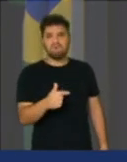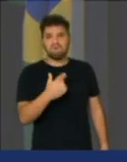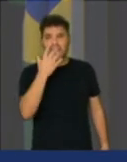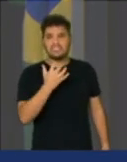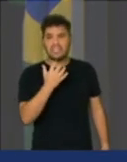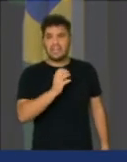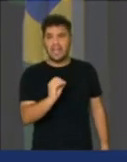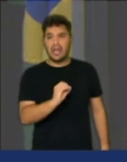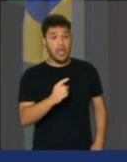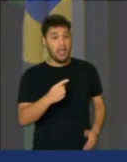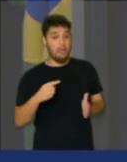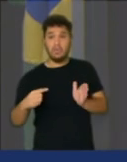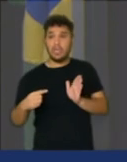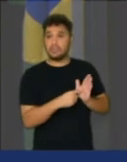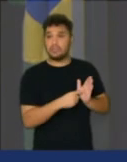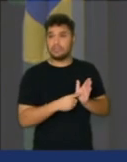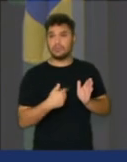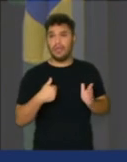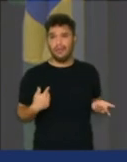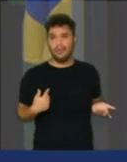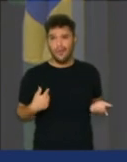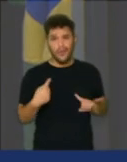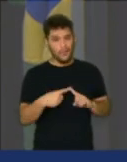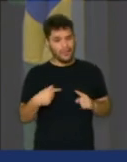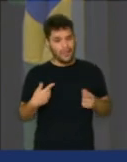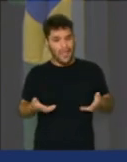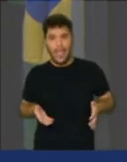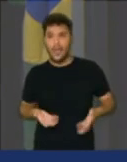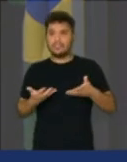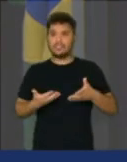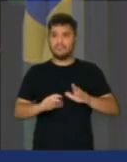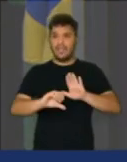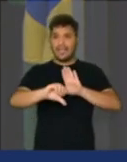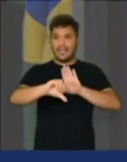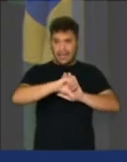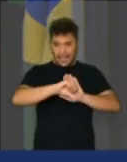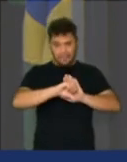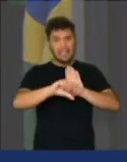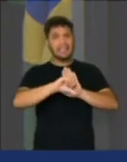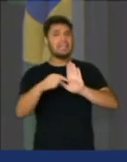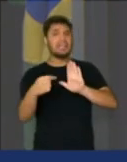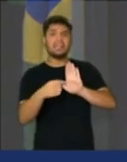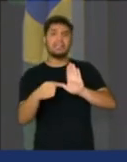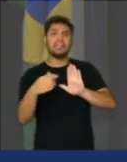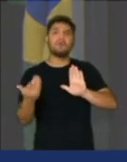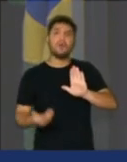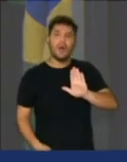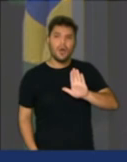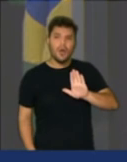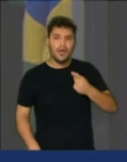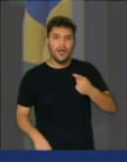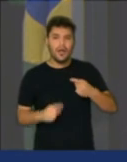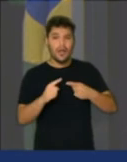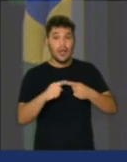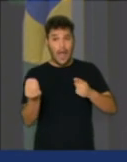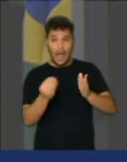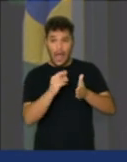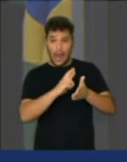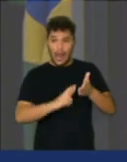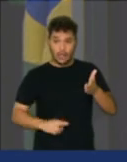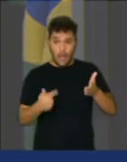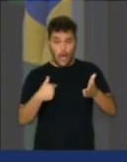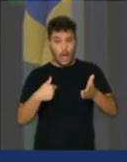estou indiciado por incitação a crime. Sabe quais foram os crimes que eu estou indiciado? Estou lá no relatório como